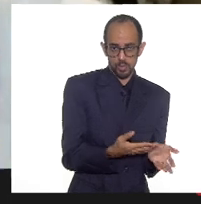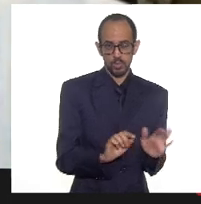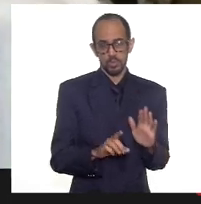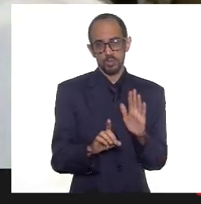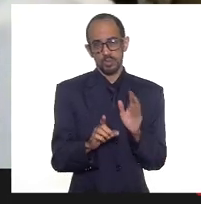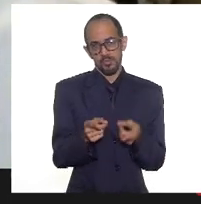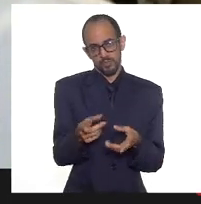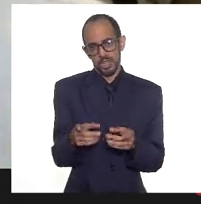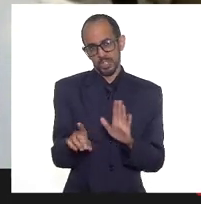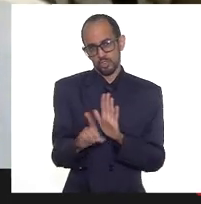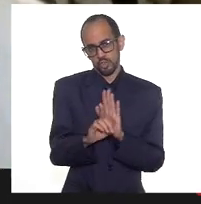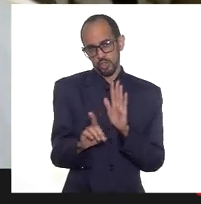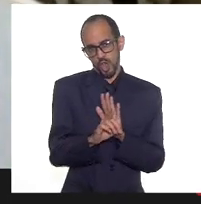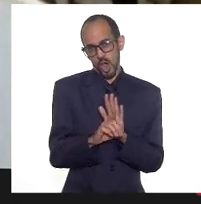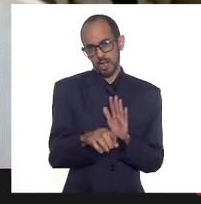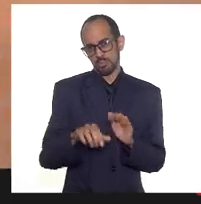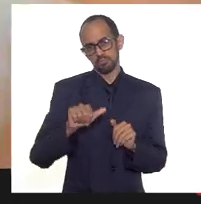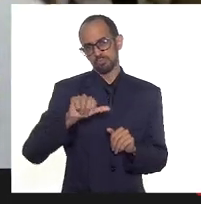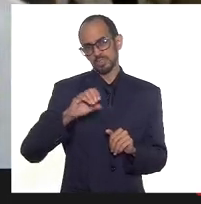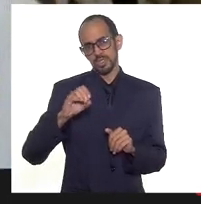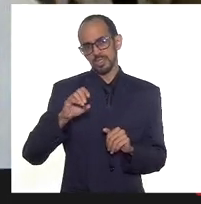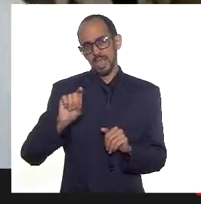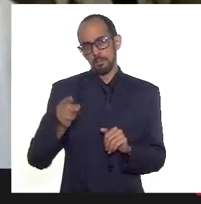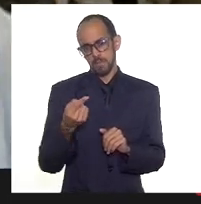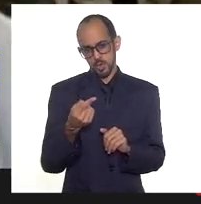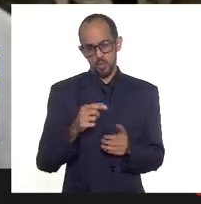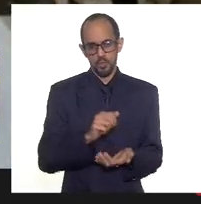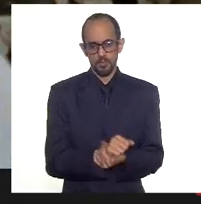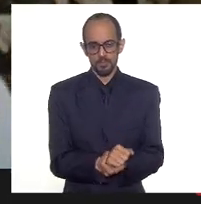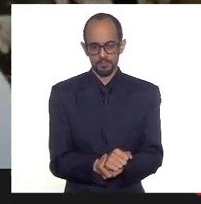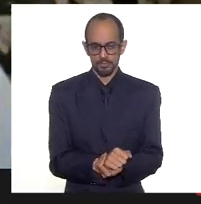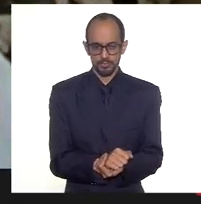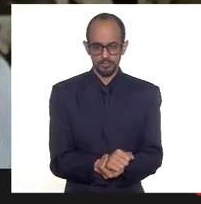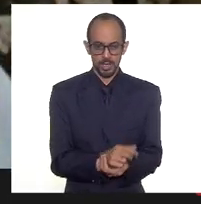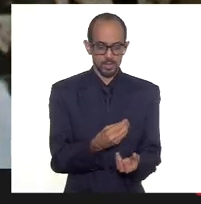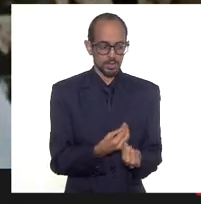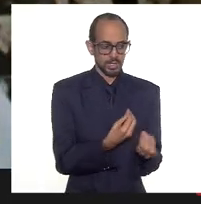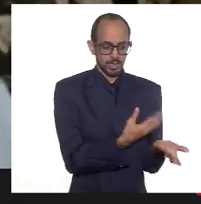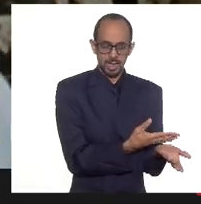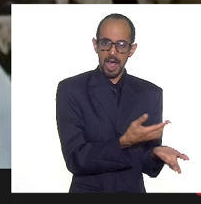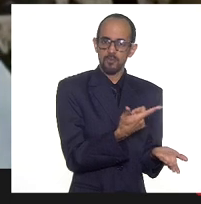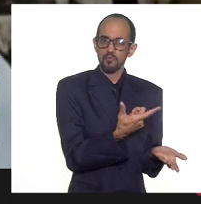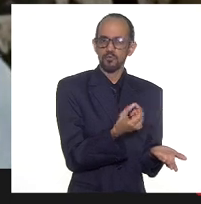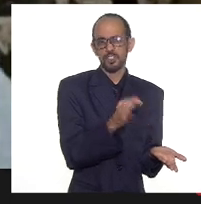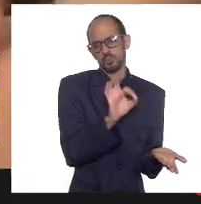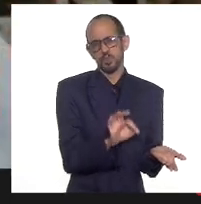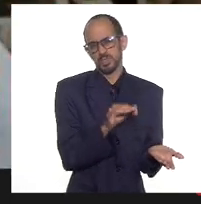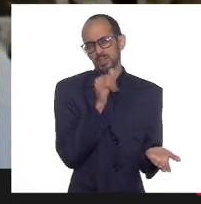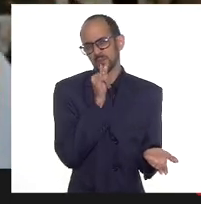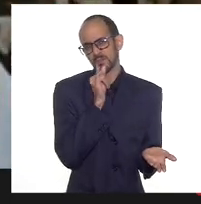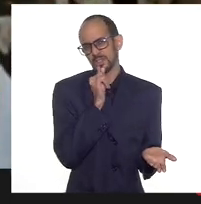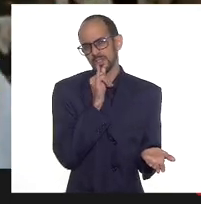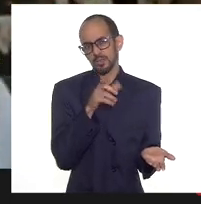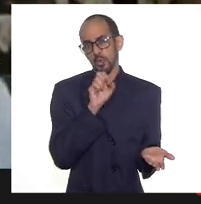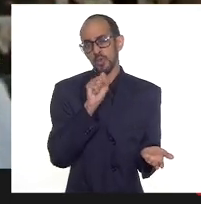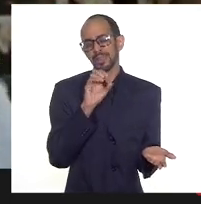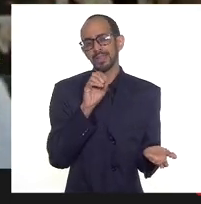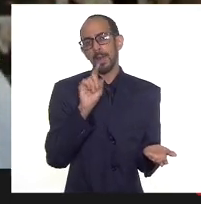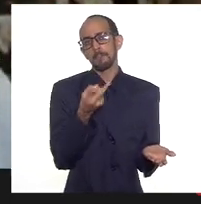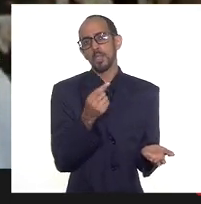cocaína, R$100 mil. Ele dá, digamos, 20% para o pastor, entre aspas. Então,